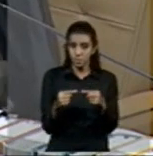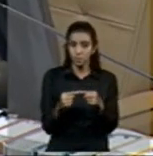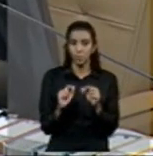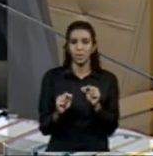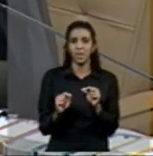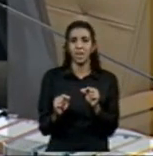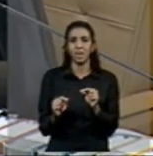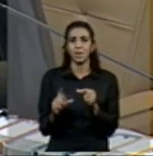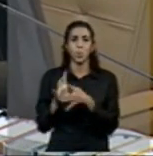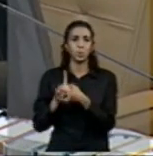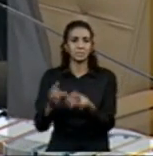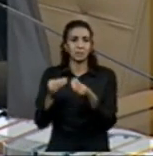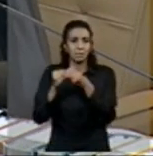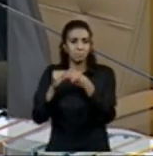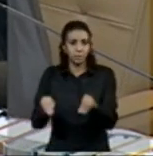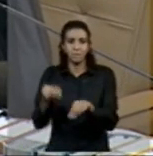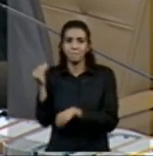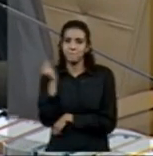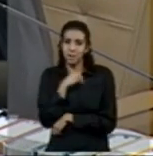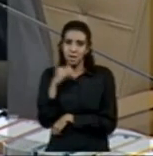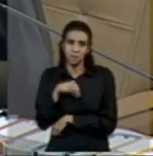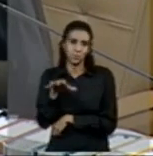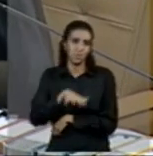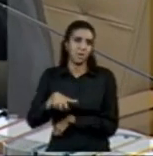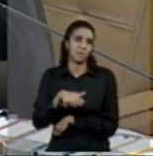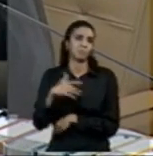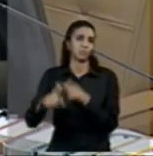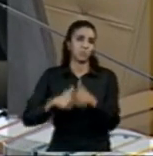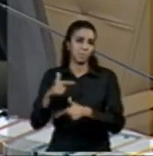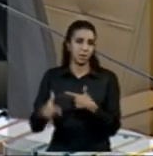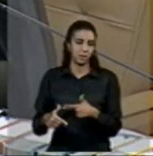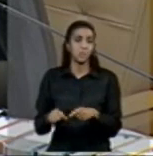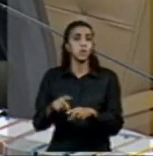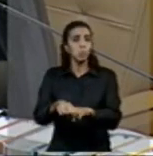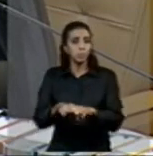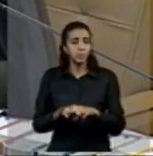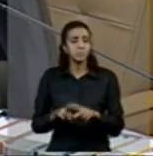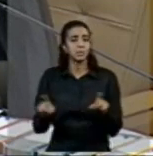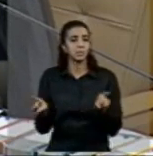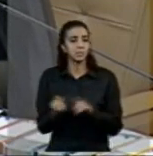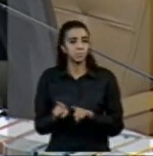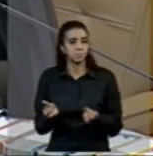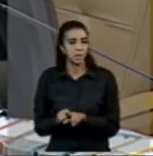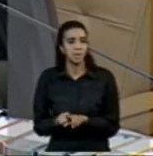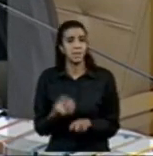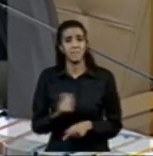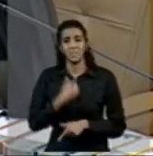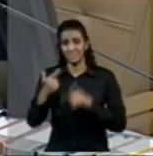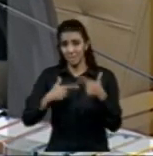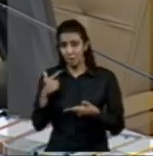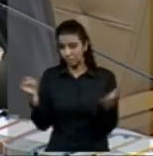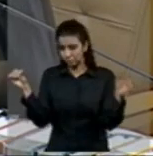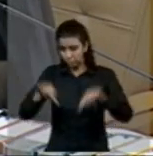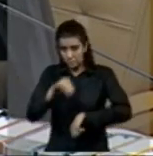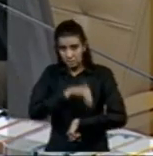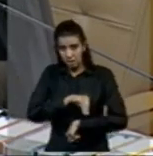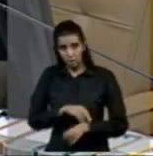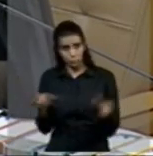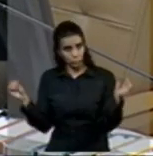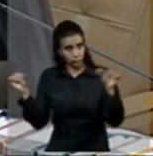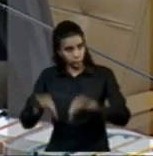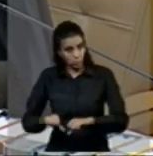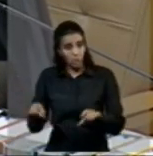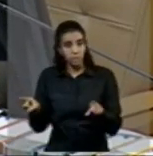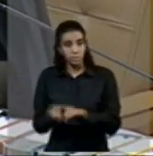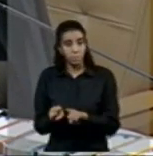mais precárias de inserção no mercado de trabalho, apresenta as piores condições de trabalho salariais, os mais